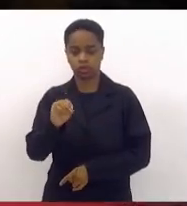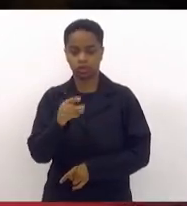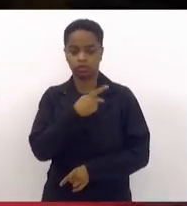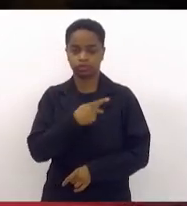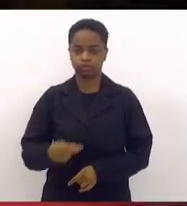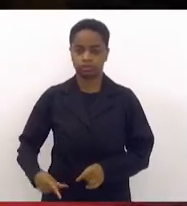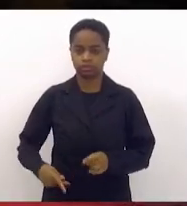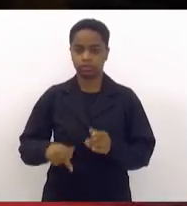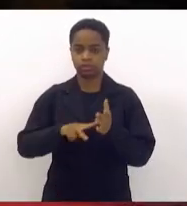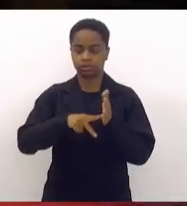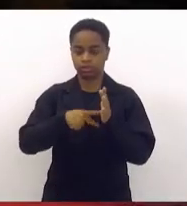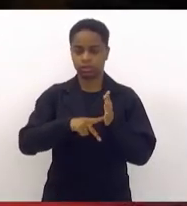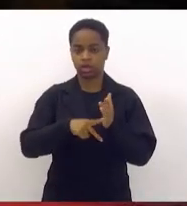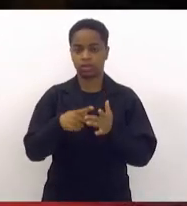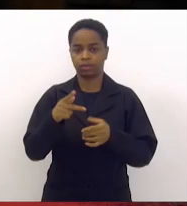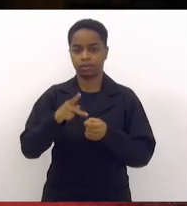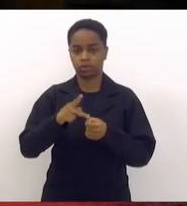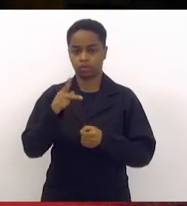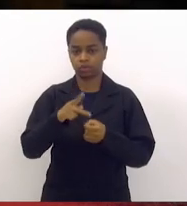de Duque de